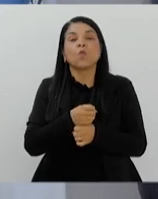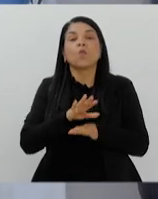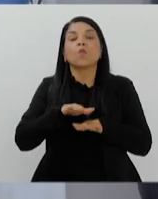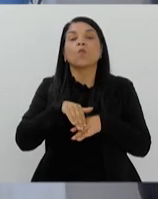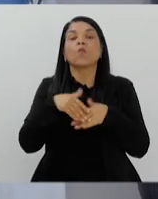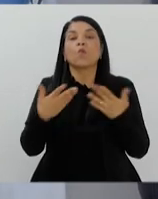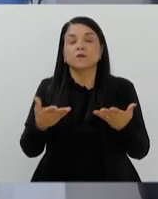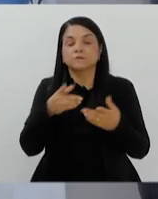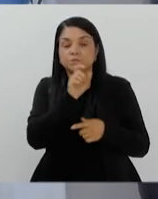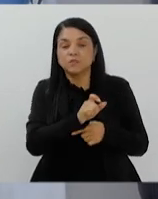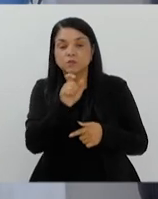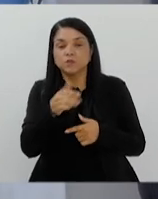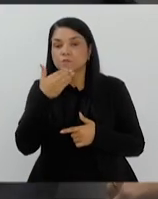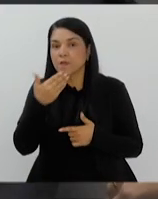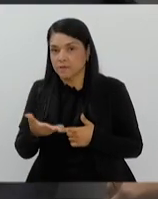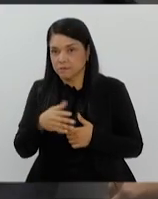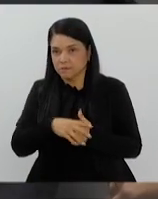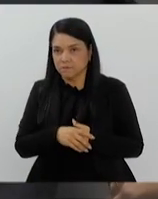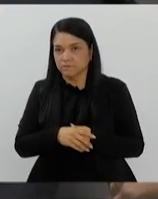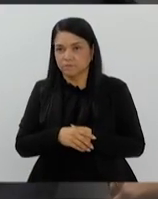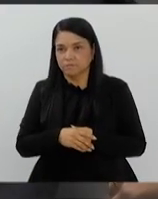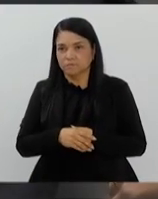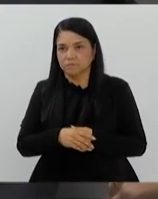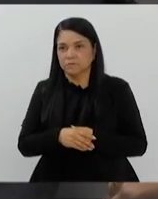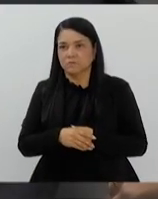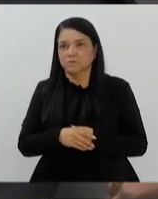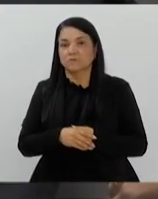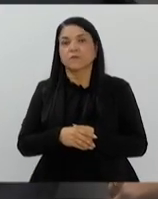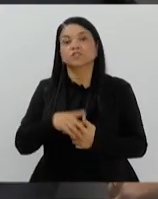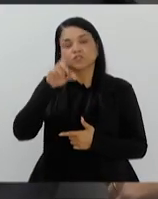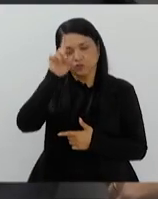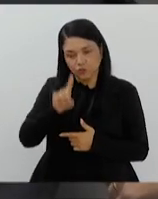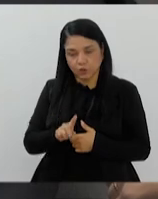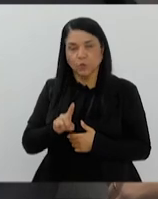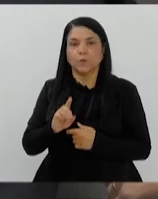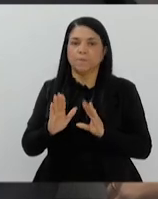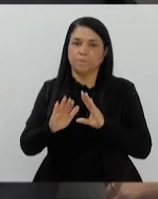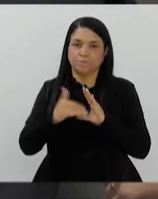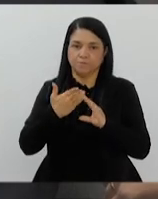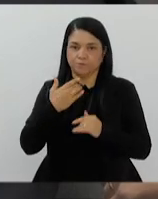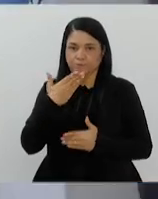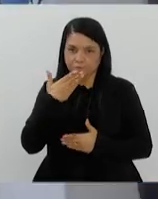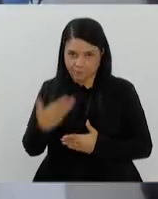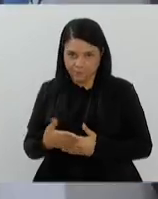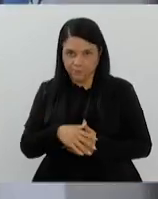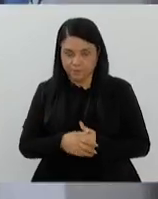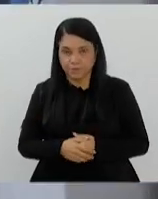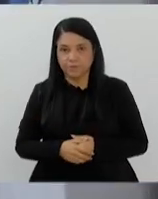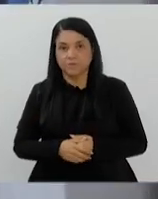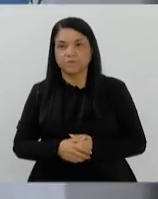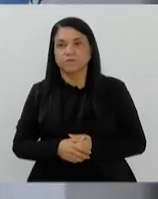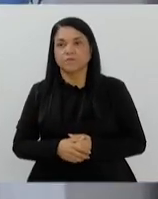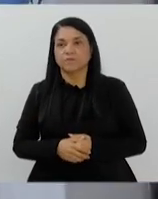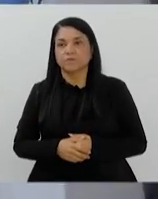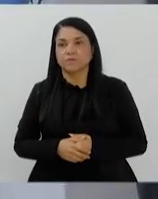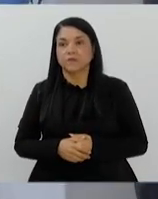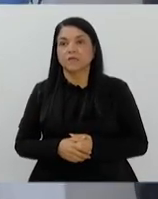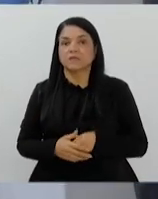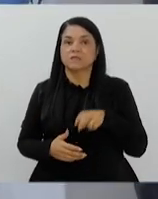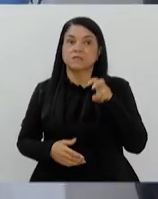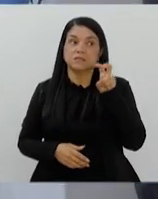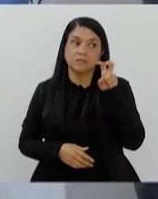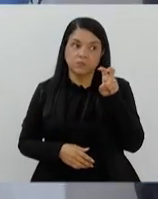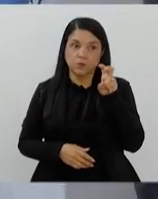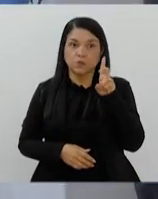coisas normalmente via a diretoria tá eu sei mas a diretoria tem cin